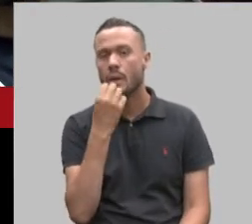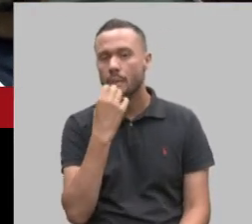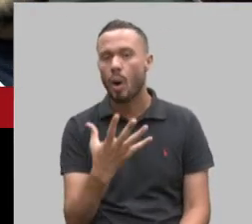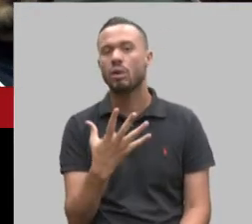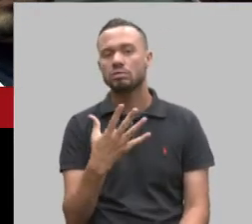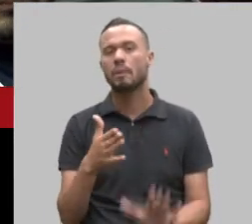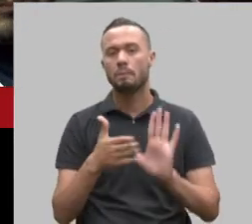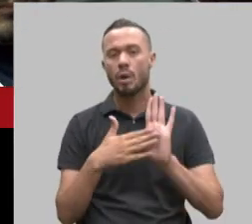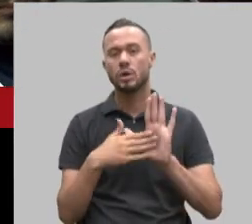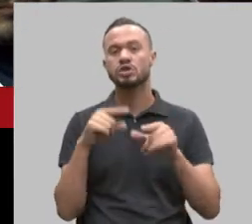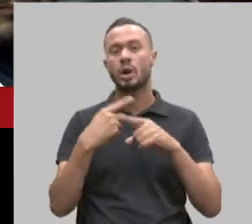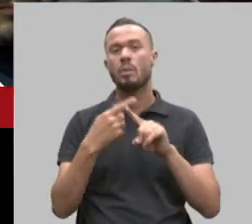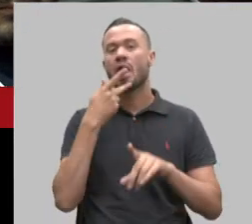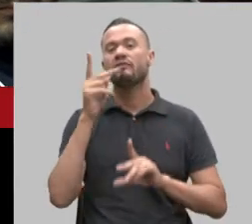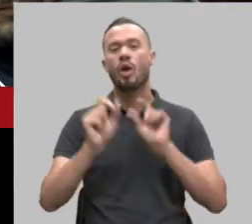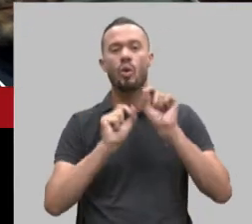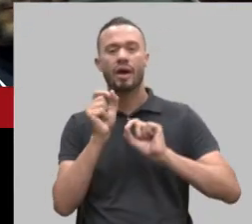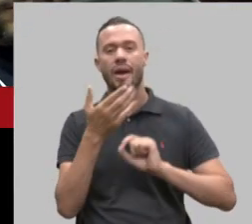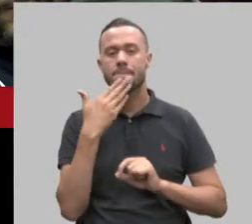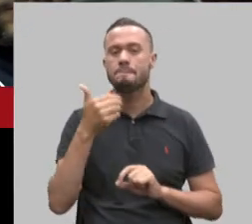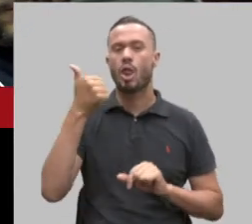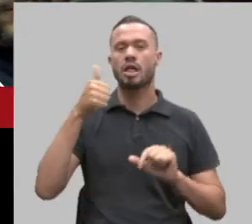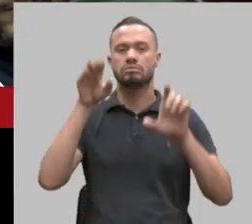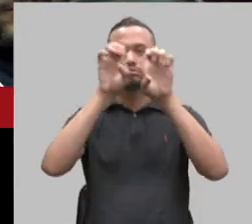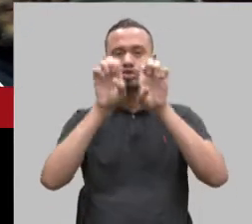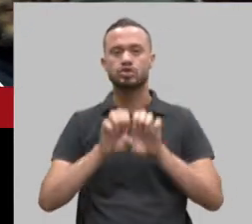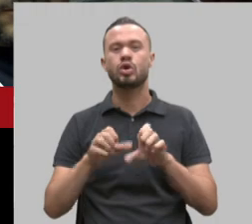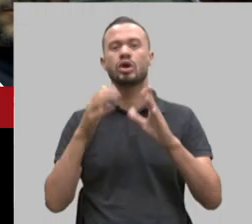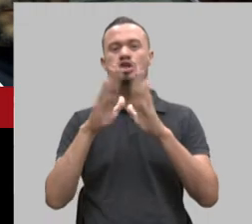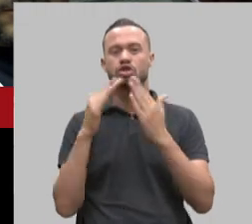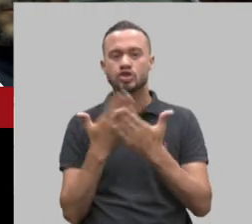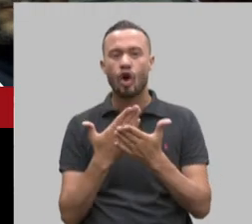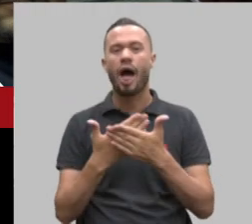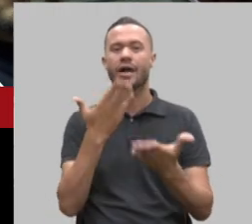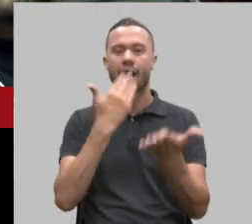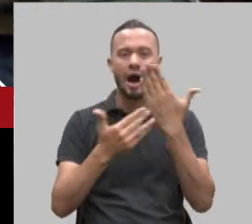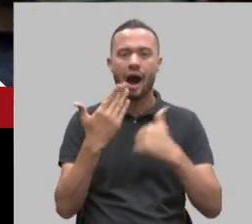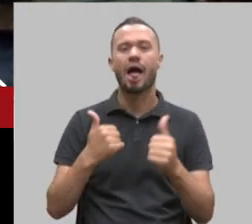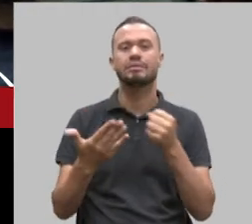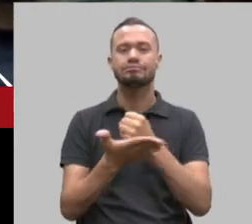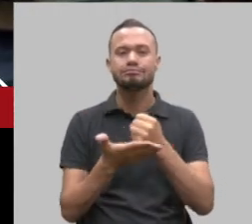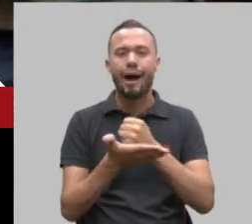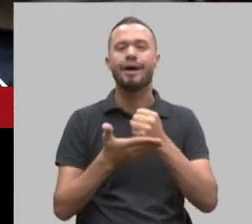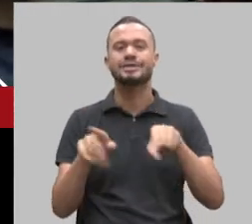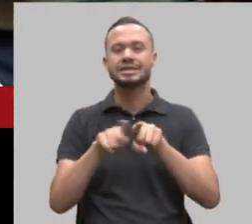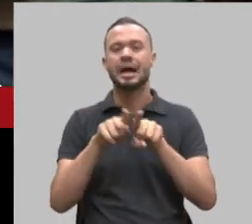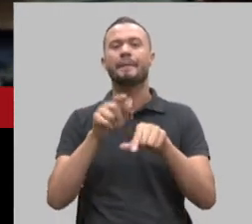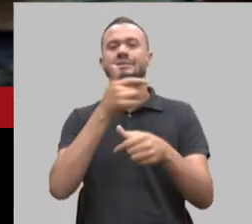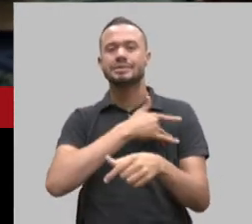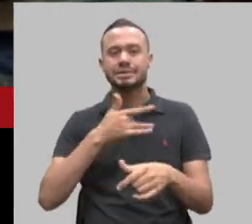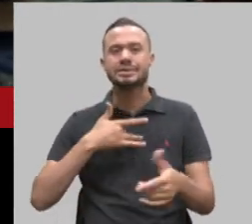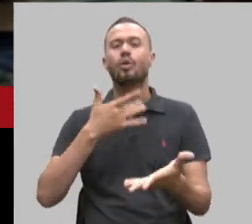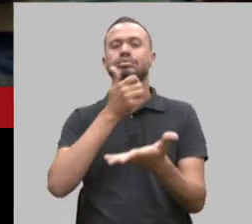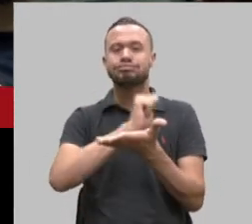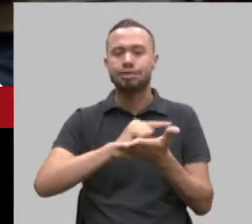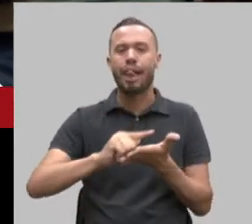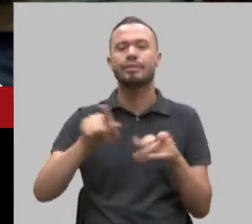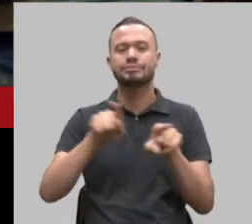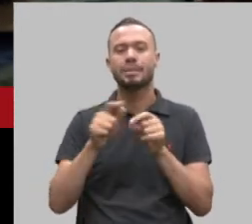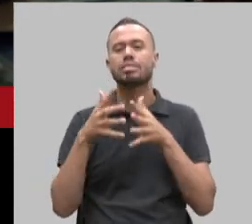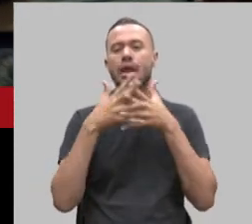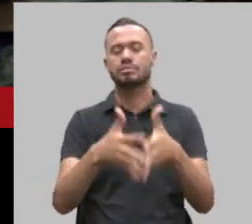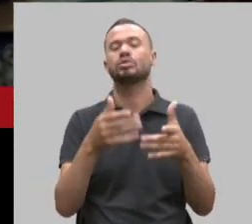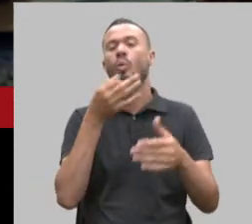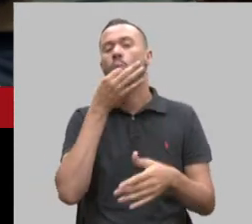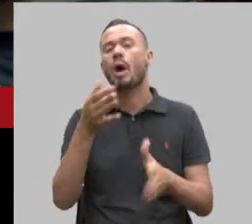melhoramento da infraestrutura escolar como alimentação acesso a recurso básico saúde higiene e também transporte mas acredito eu que essa proposta